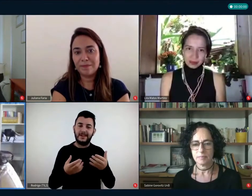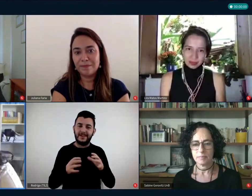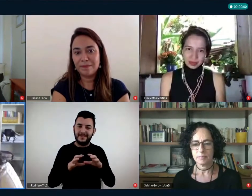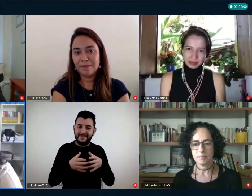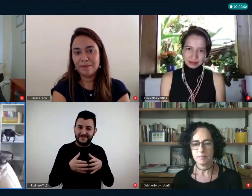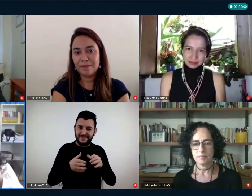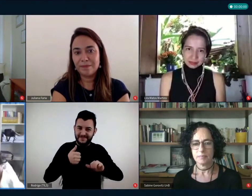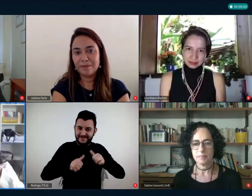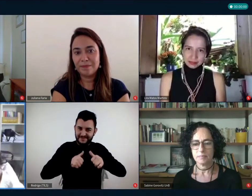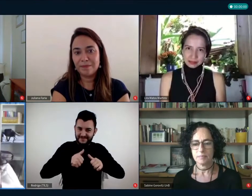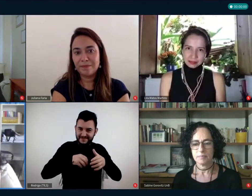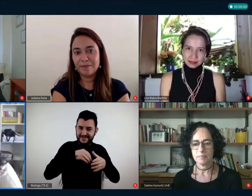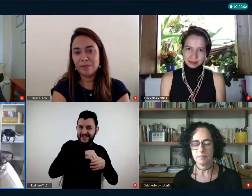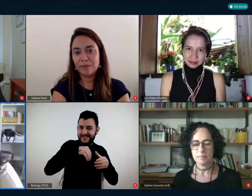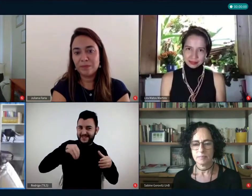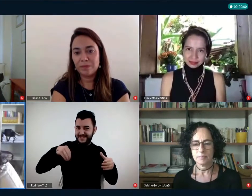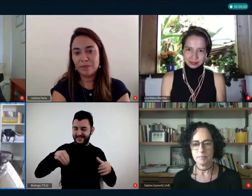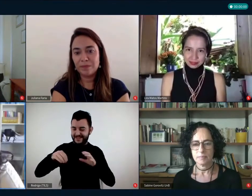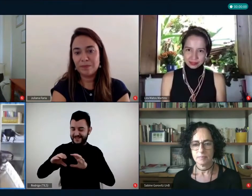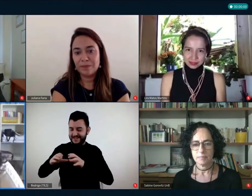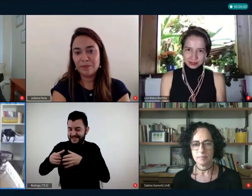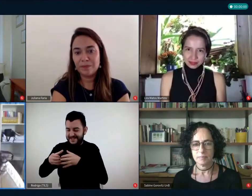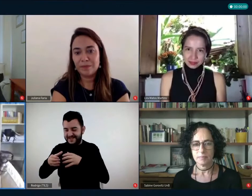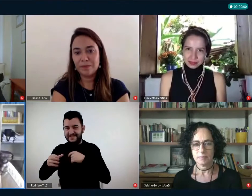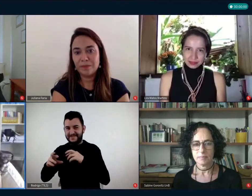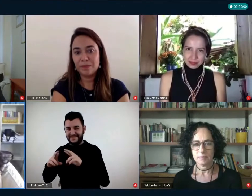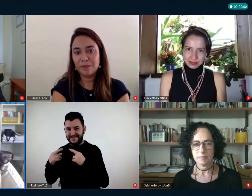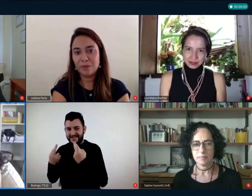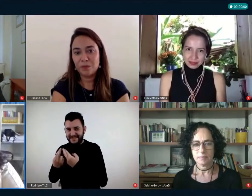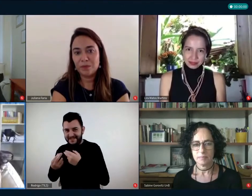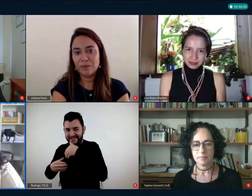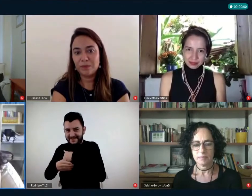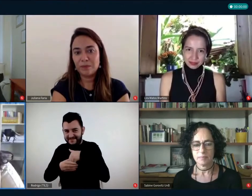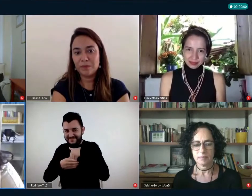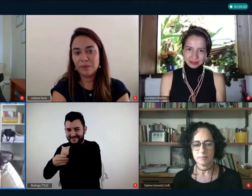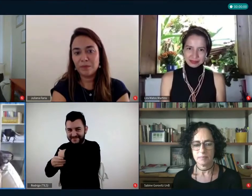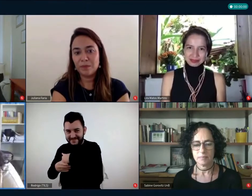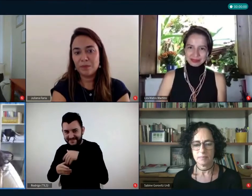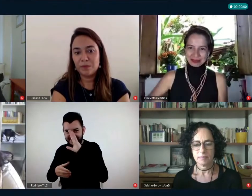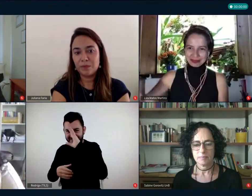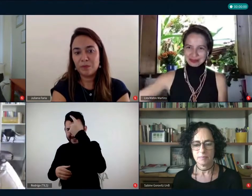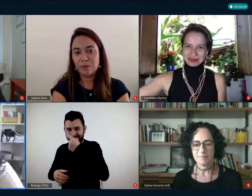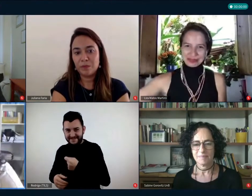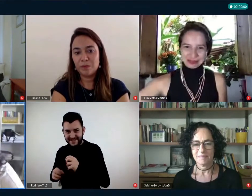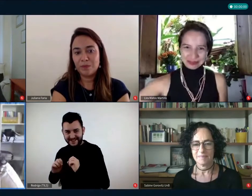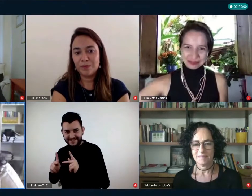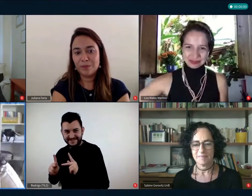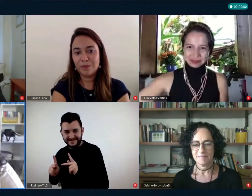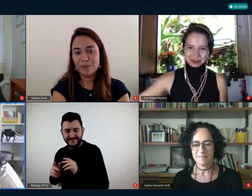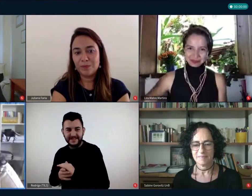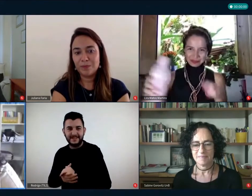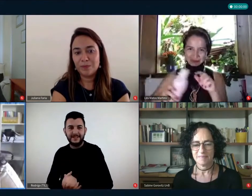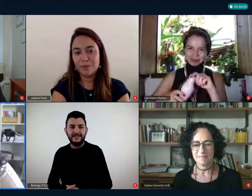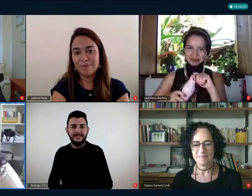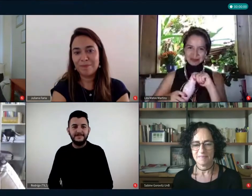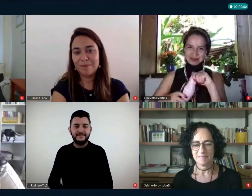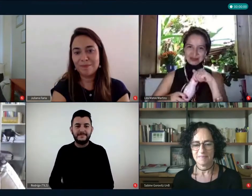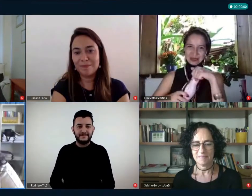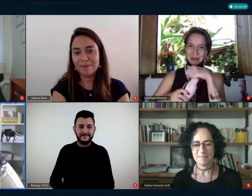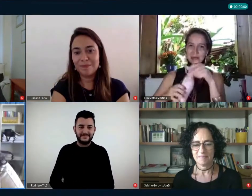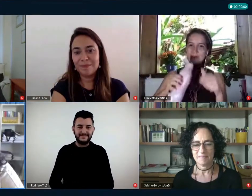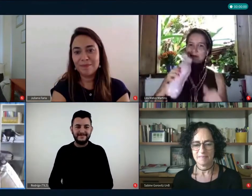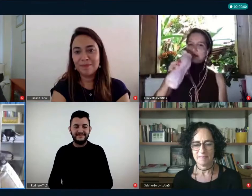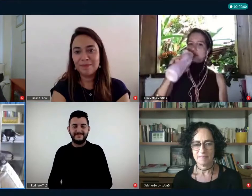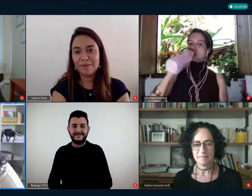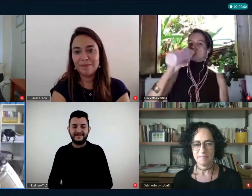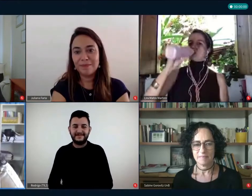a nossa reunião de deliberação. Beleza, eu estou só criando a sala aqui rapidinho. Você. Obrigada, me ouvi?